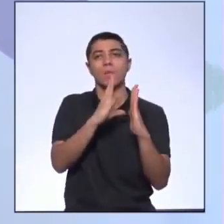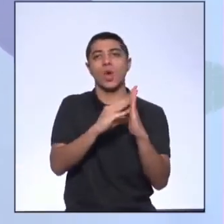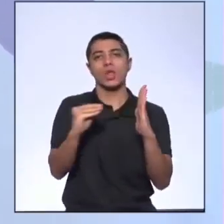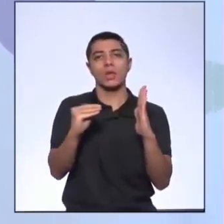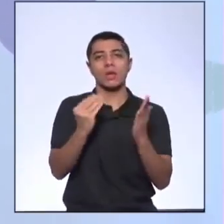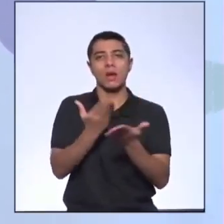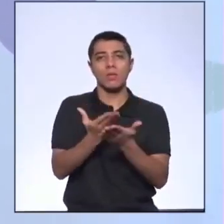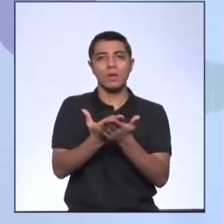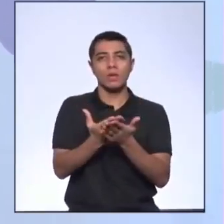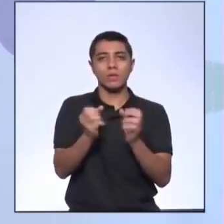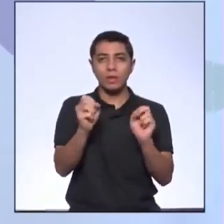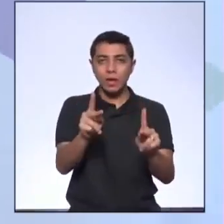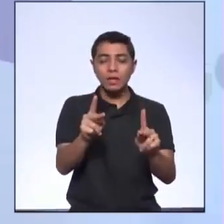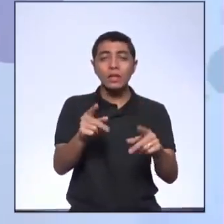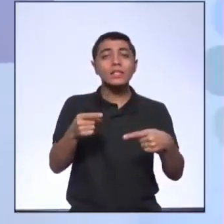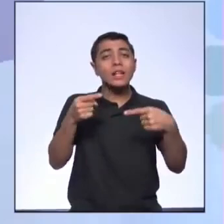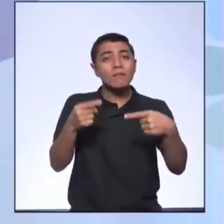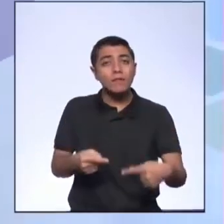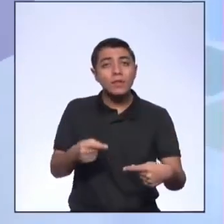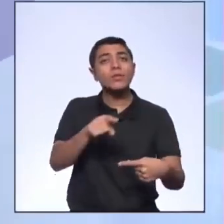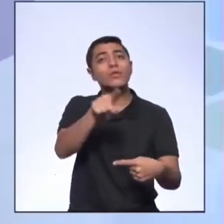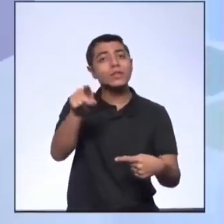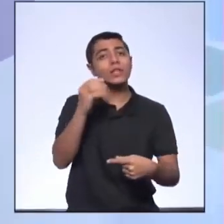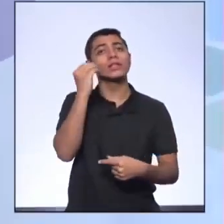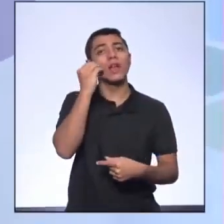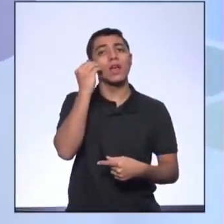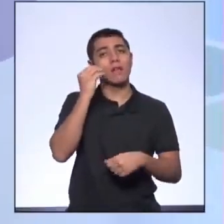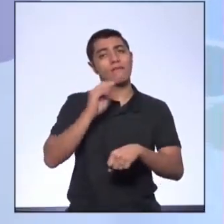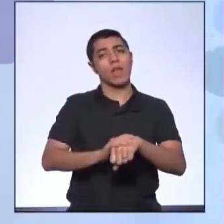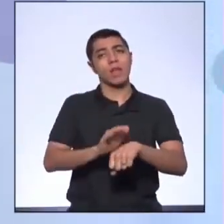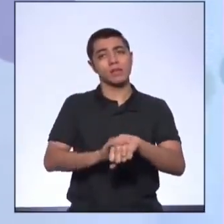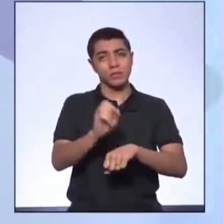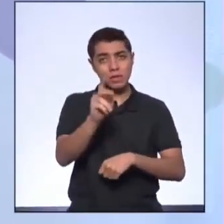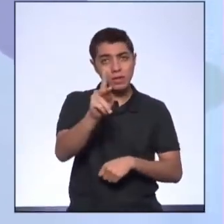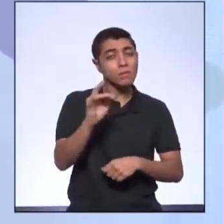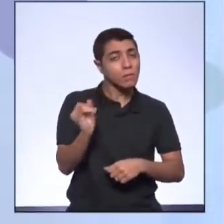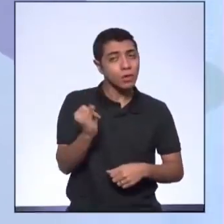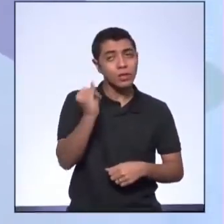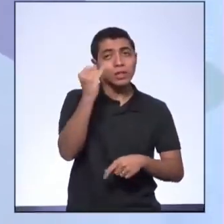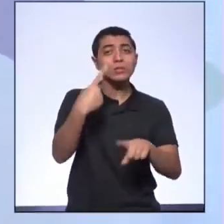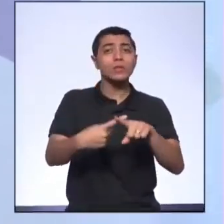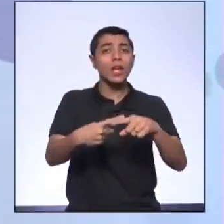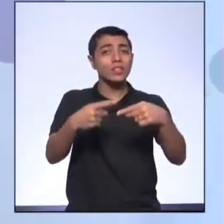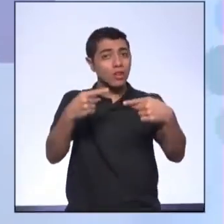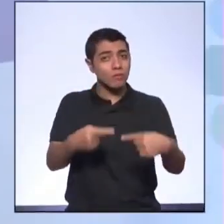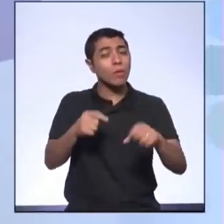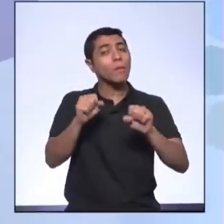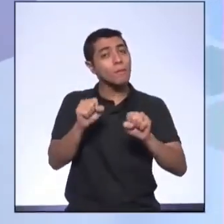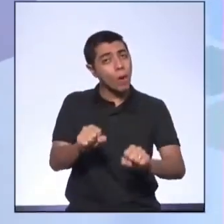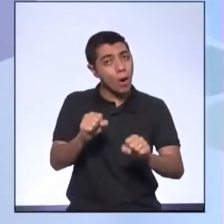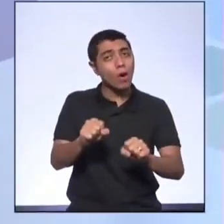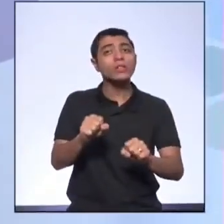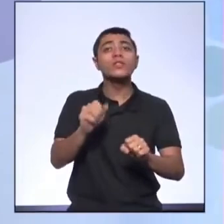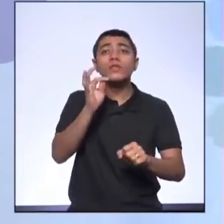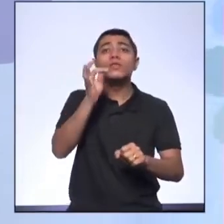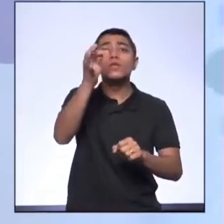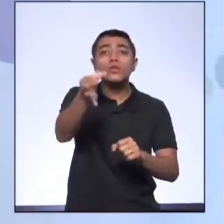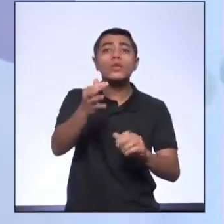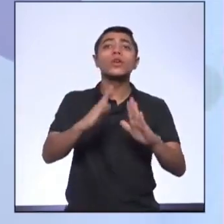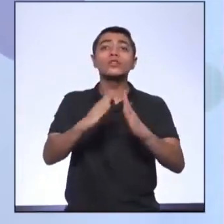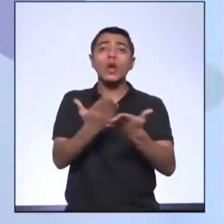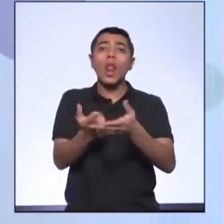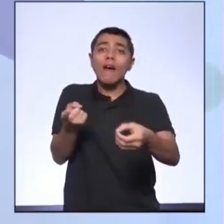tentem realizar esses desafios, pois eles serão, né, poderão ser utilizados pelos professores de vocês quando do retorno às